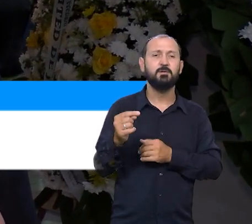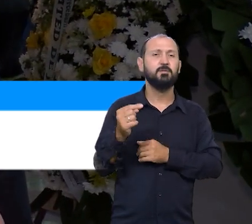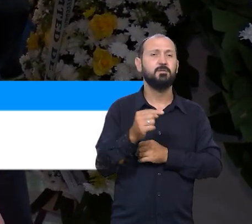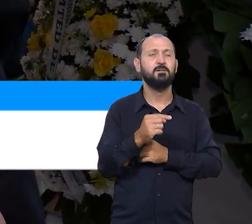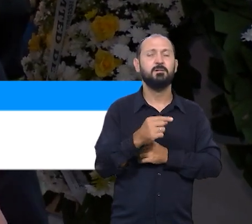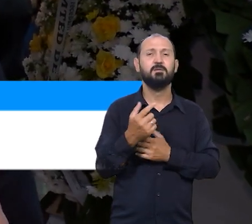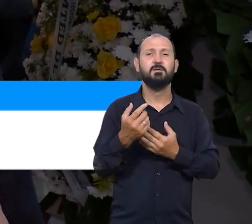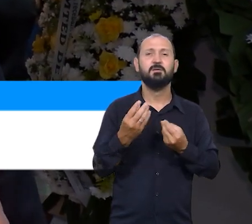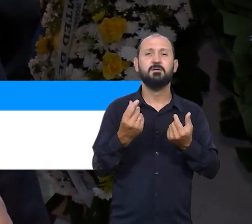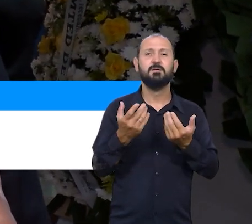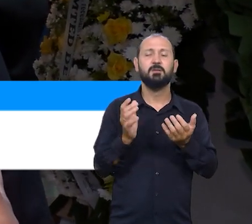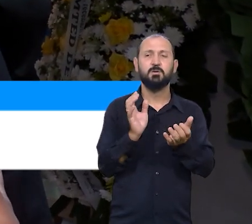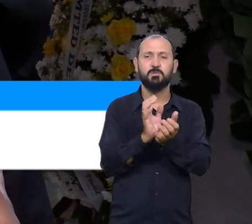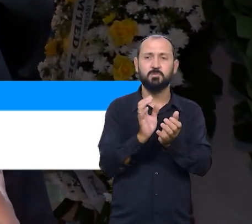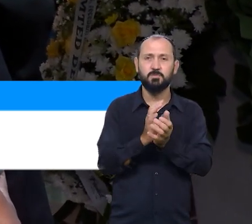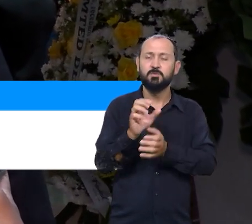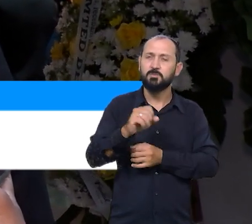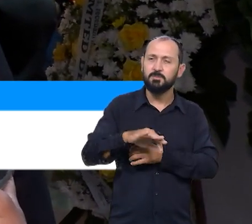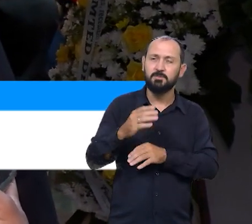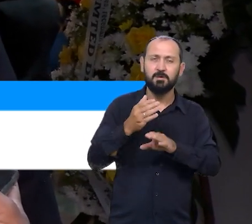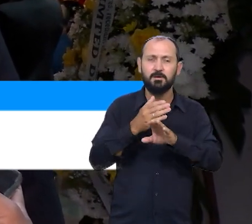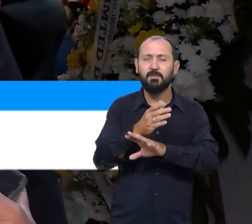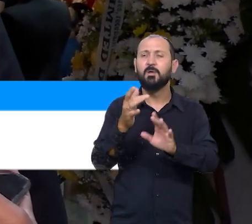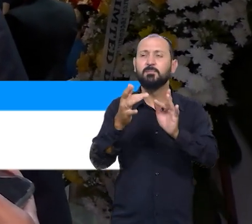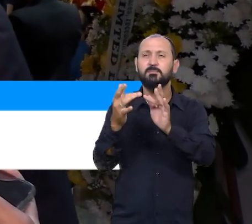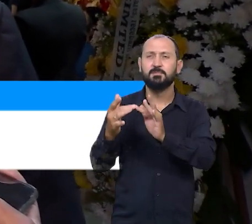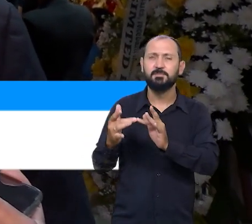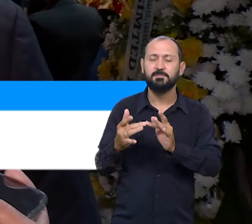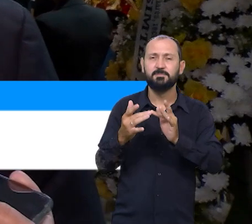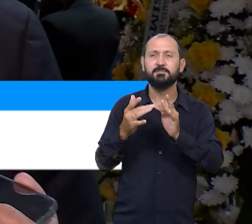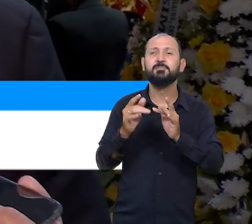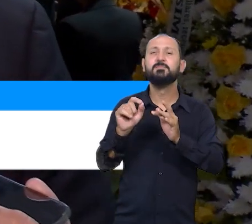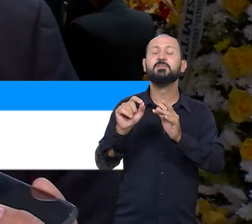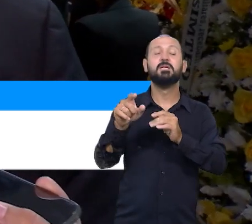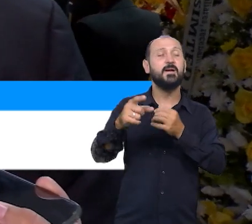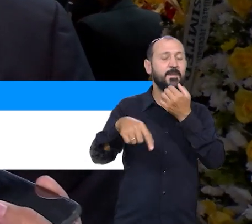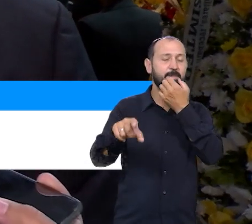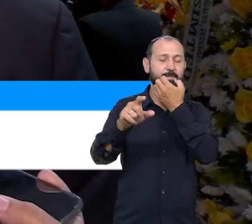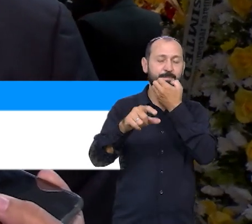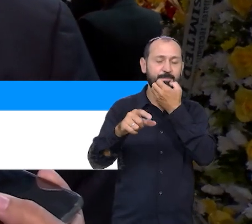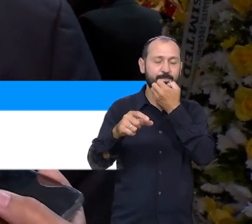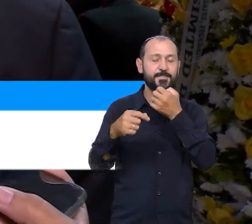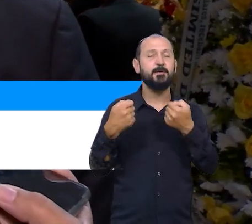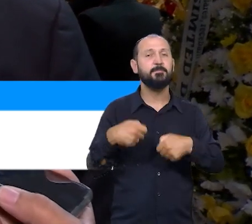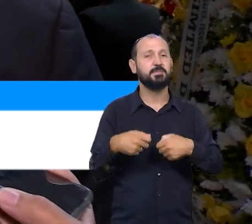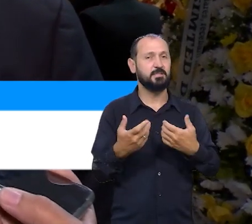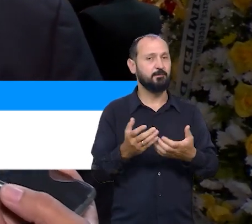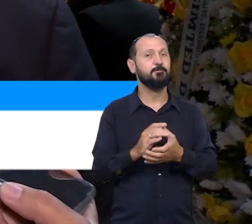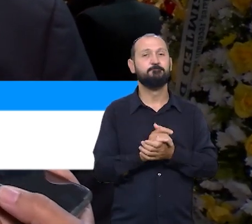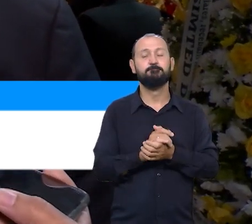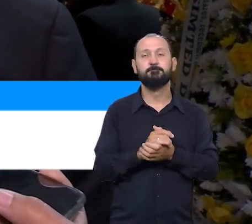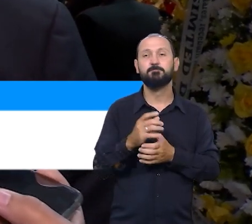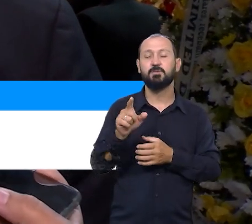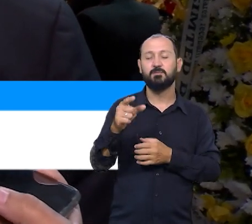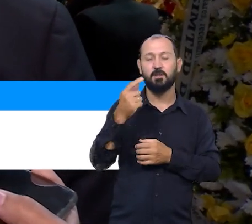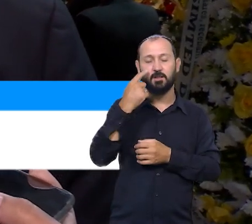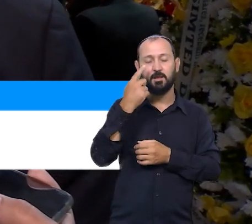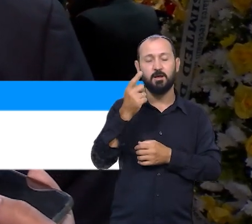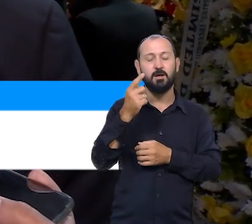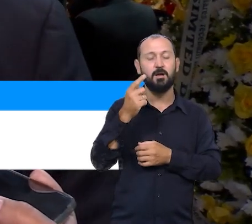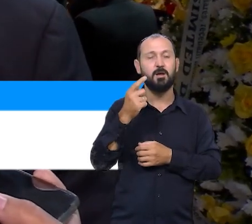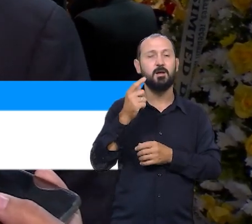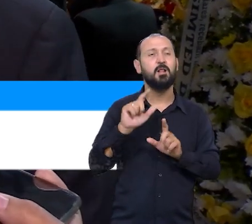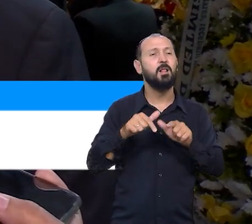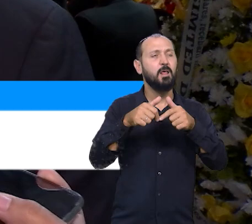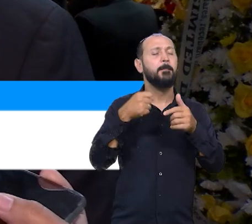humildes. O Amarildo era um homem das classes sociais, que ele estava lá na ponta, trazendo aquilo que as pessoas